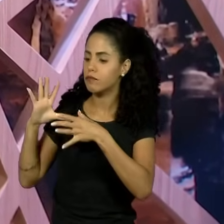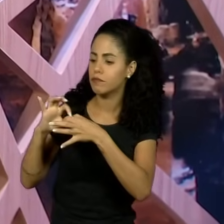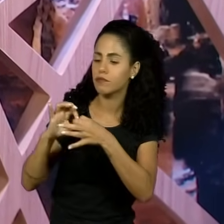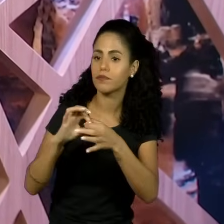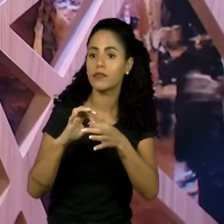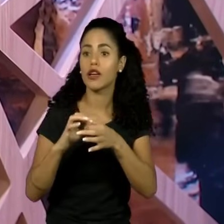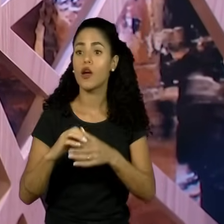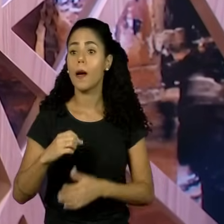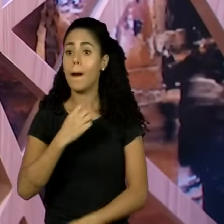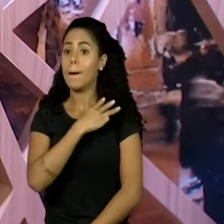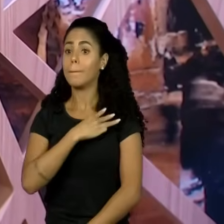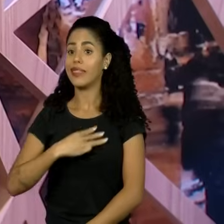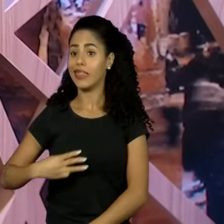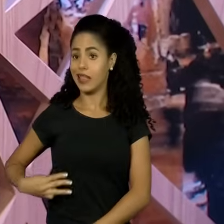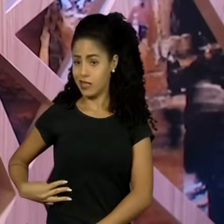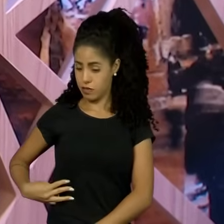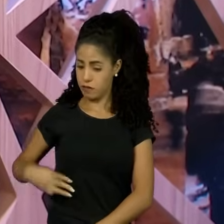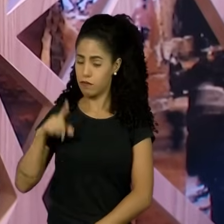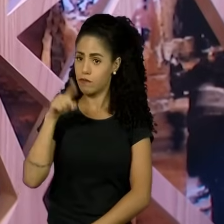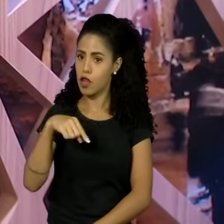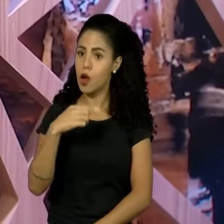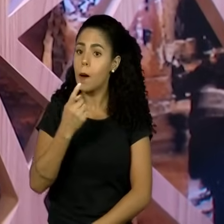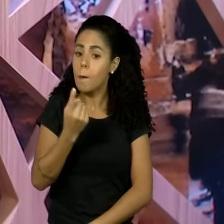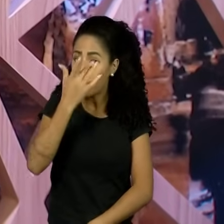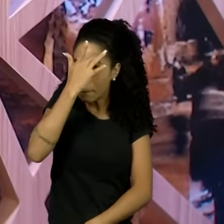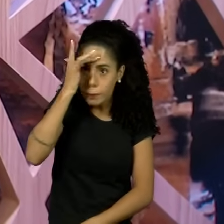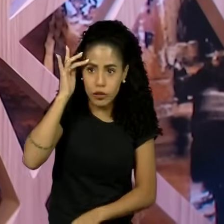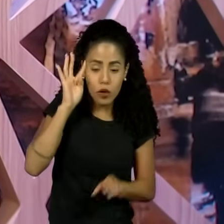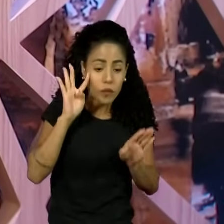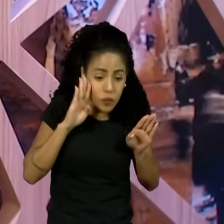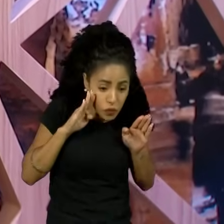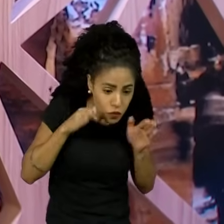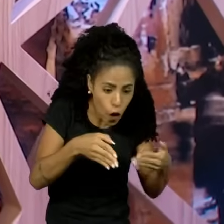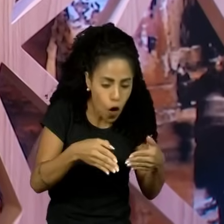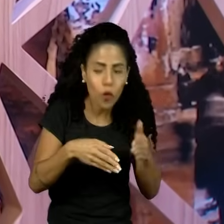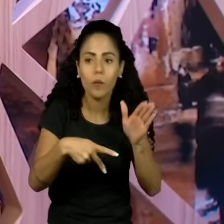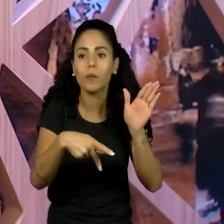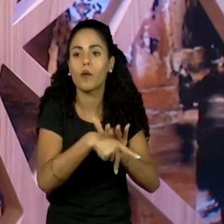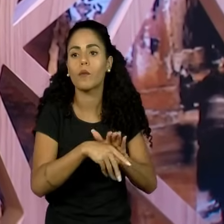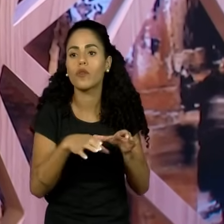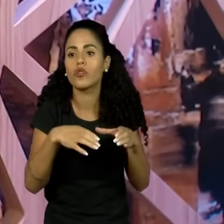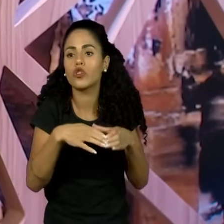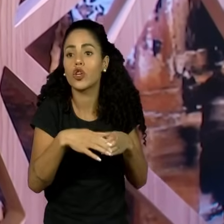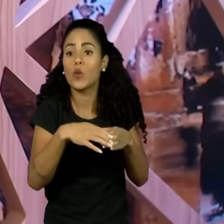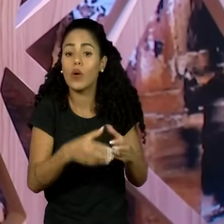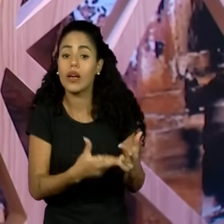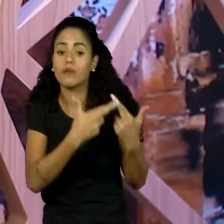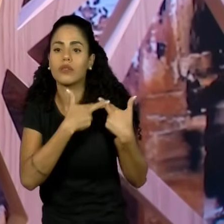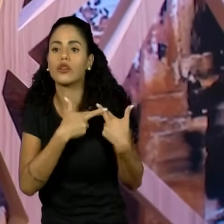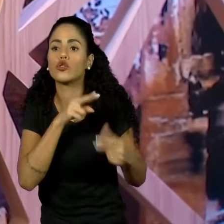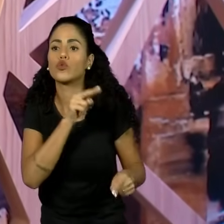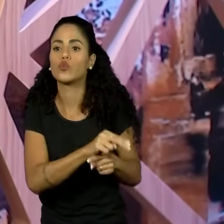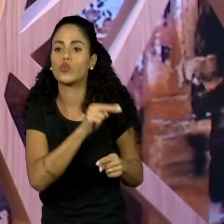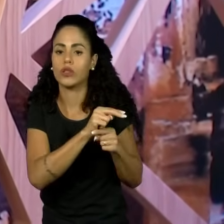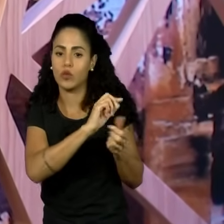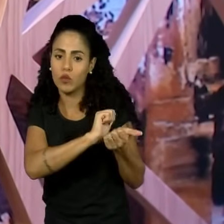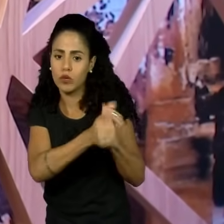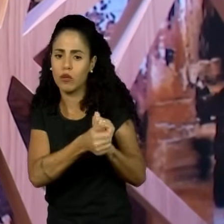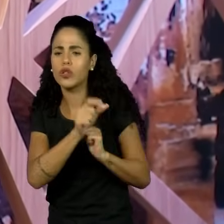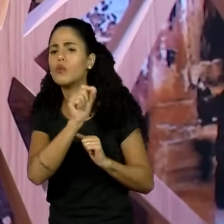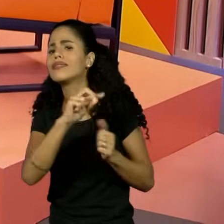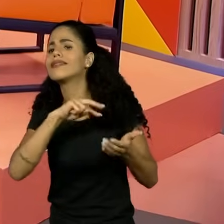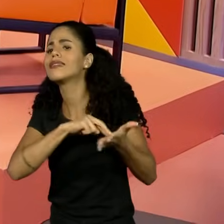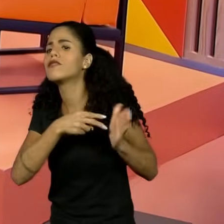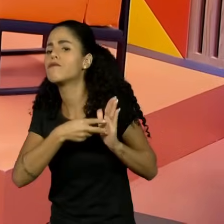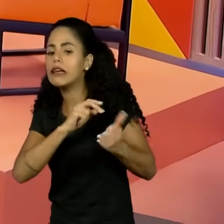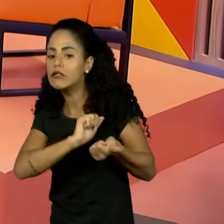falando de uma ministra de Estado, falando de uma pasta específica que é de esportes, né? Então, o que conceitua esporte, para